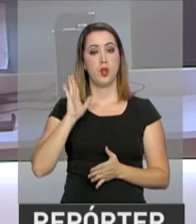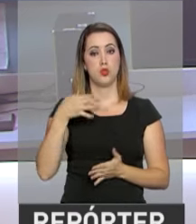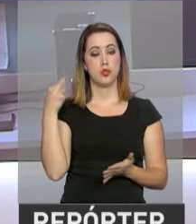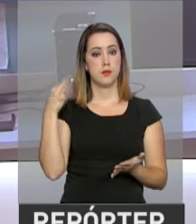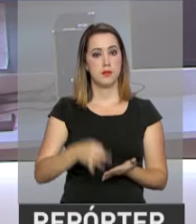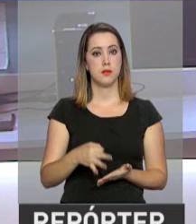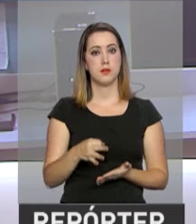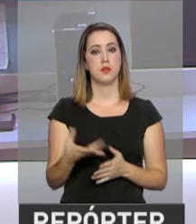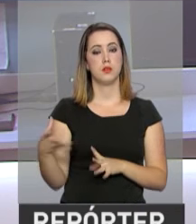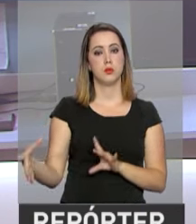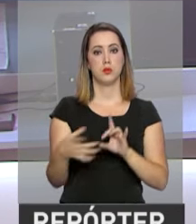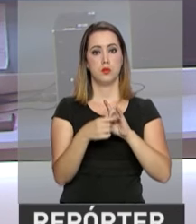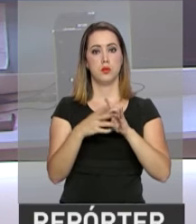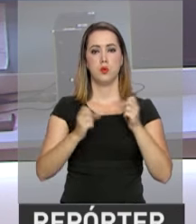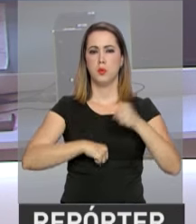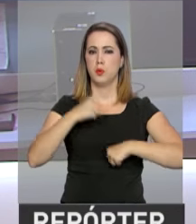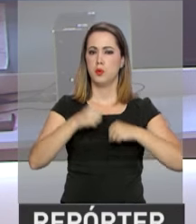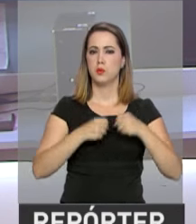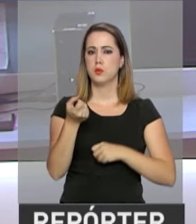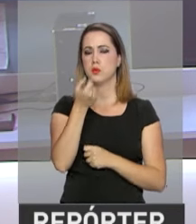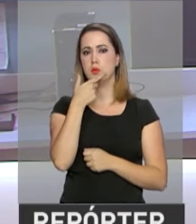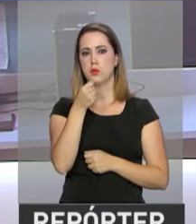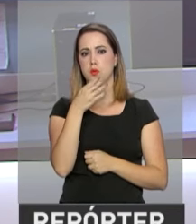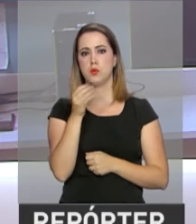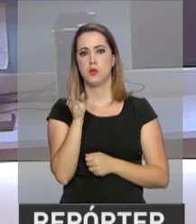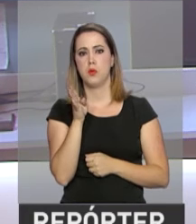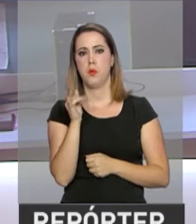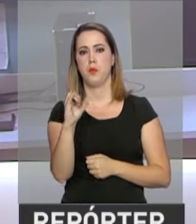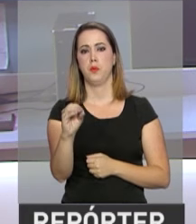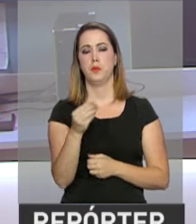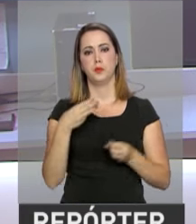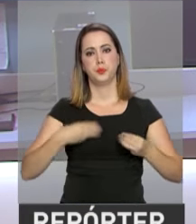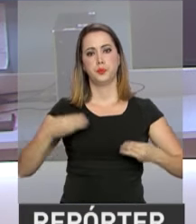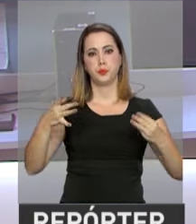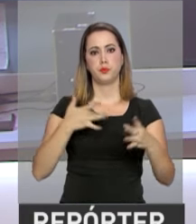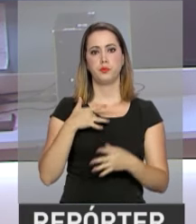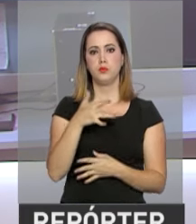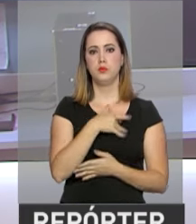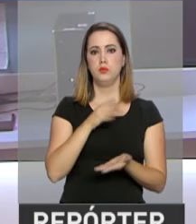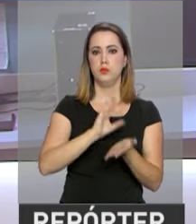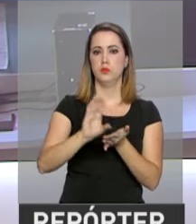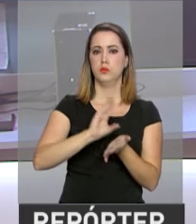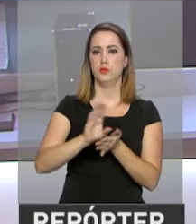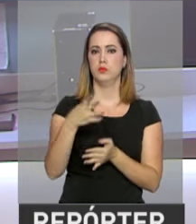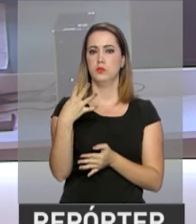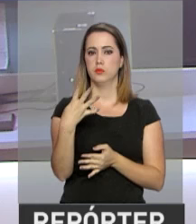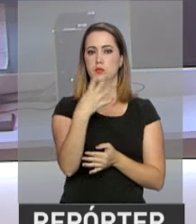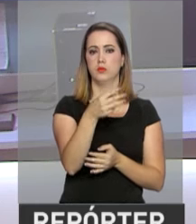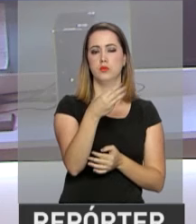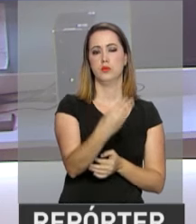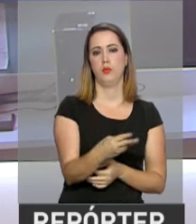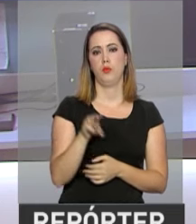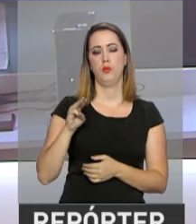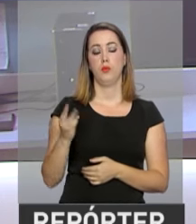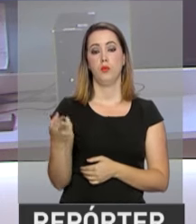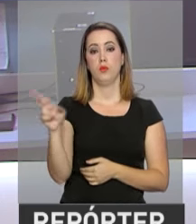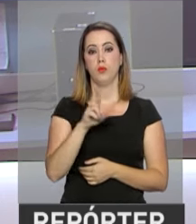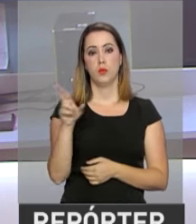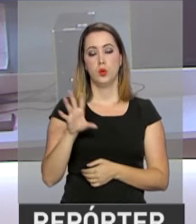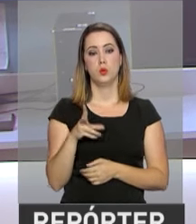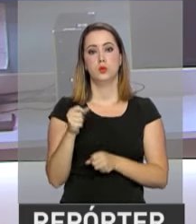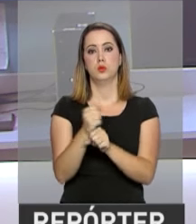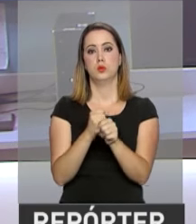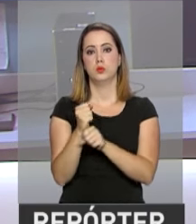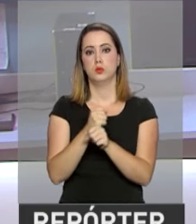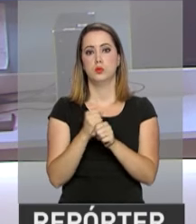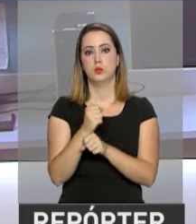também parcerias para a produção de medicamentos biológicos o ministério da saúde vai investir 443 milhões de reais por ano